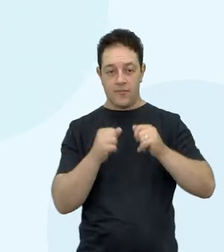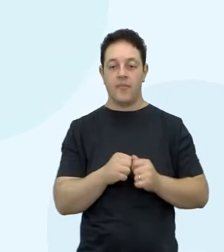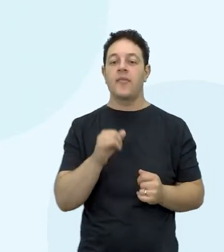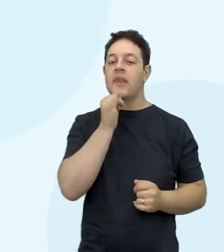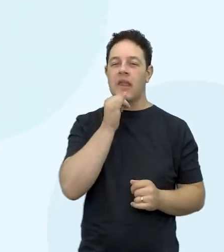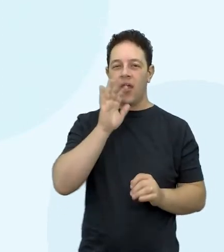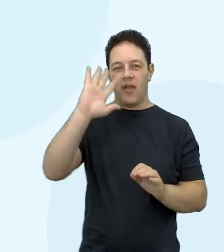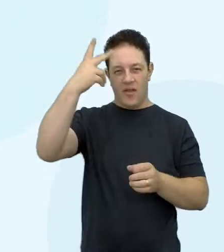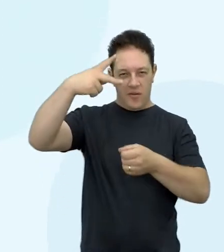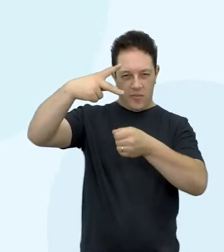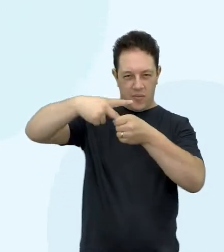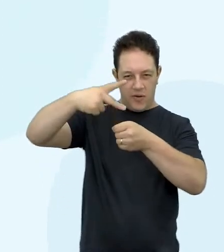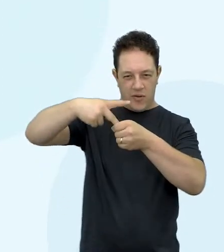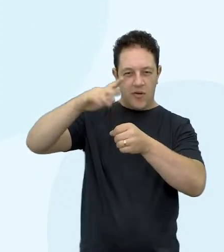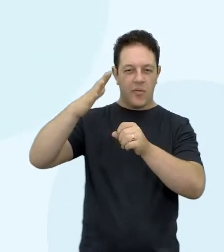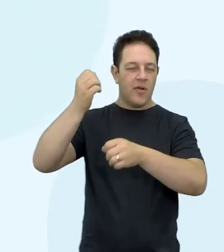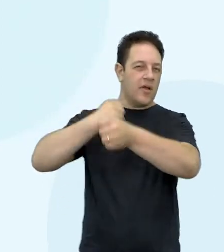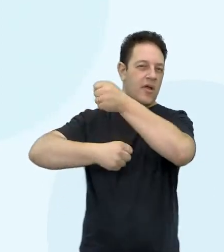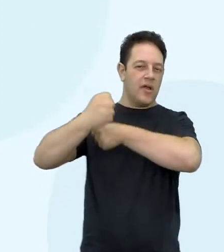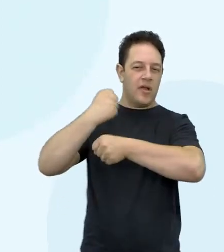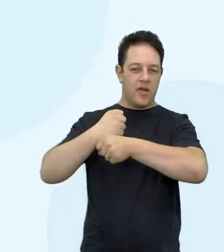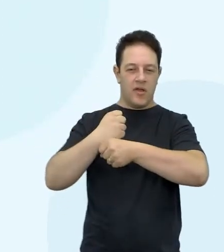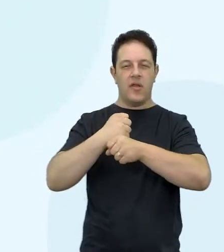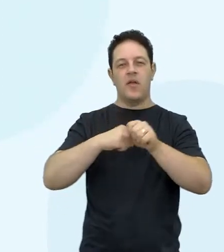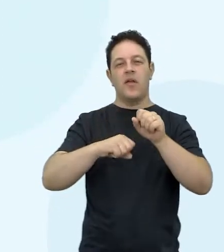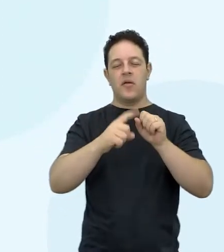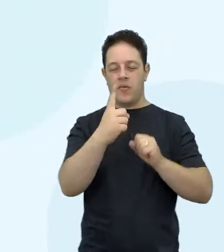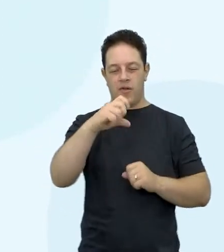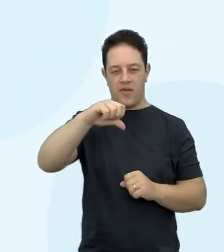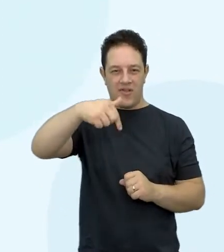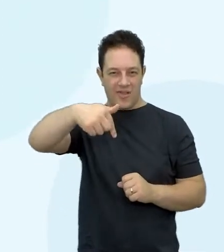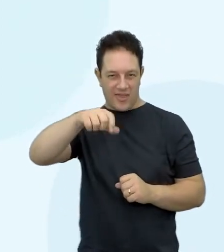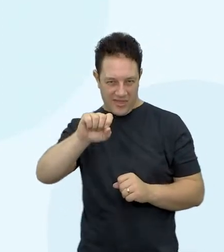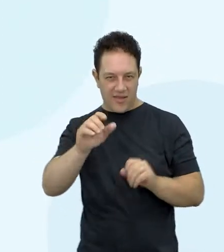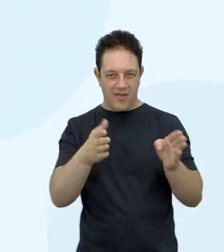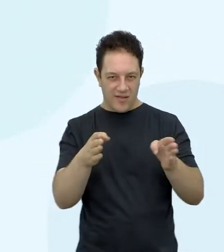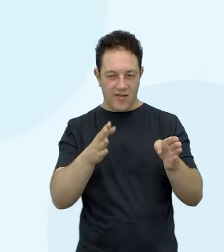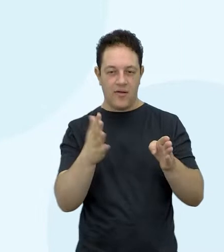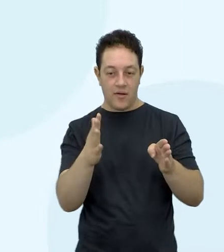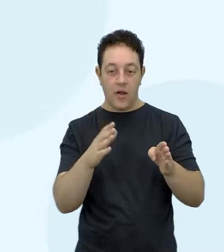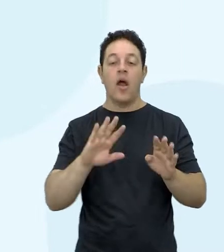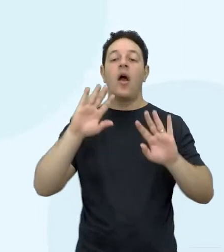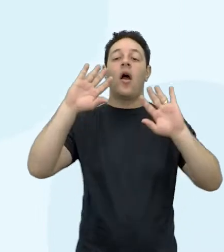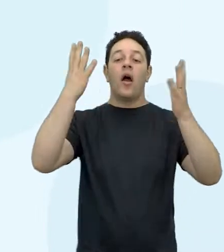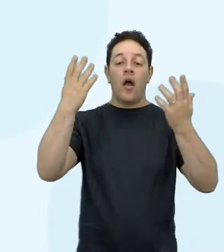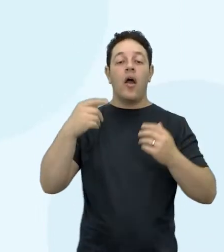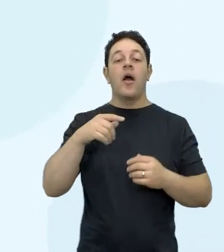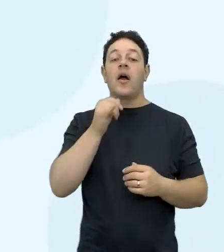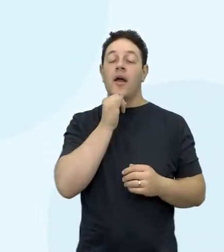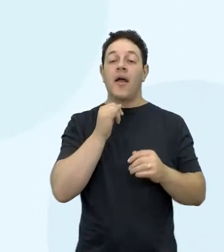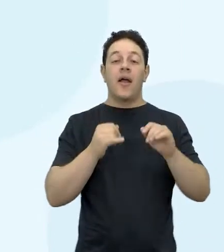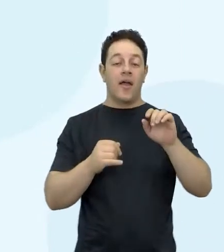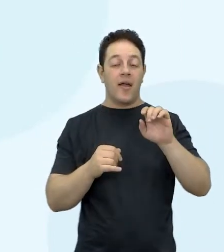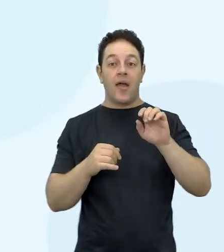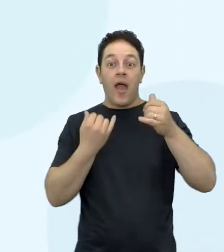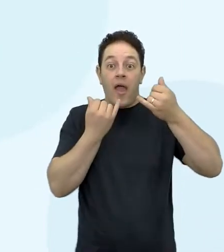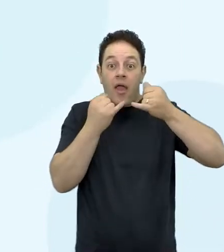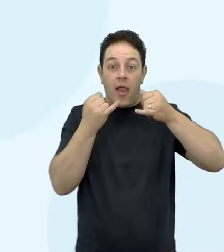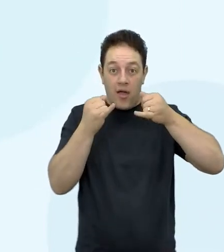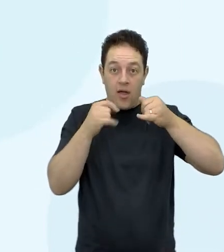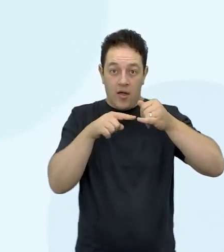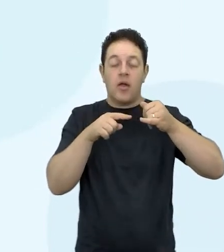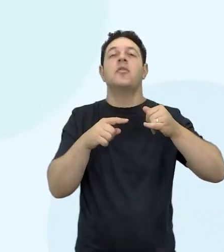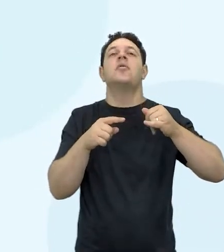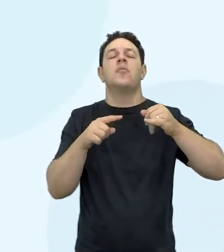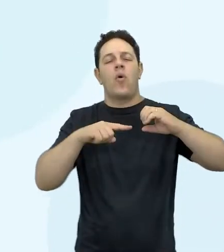do petróleo, lá em meados de 1970, a matriz elétrica mundial teve que